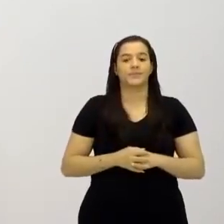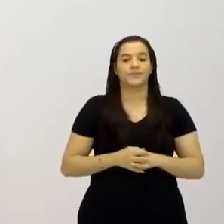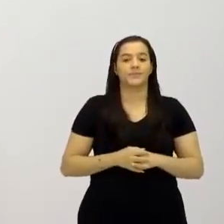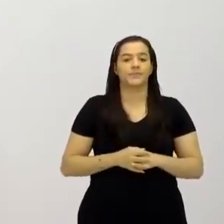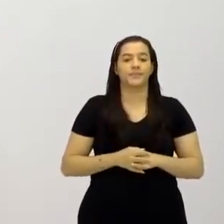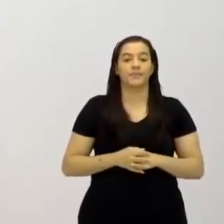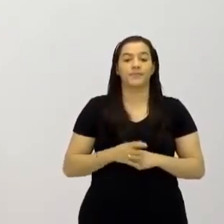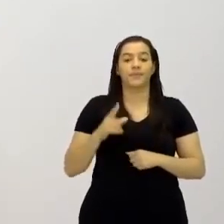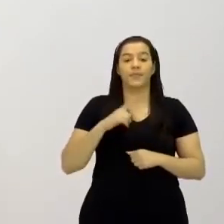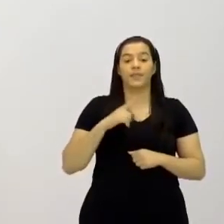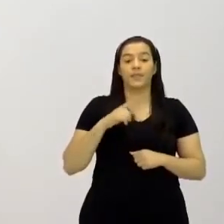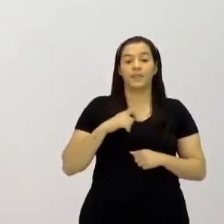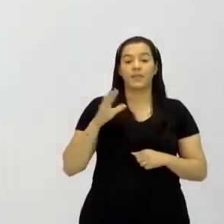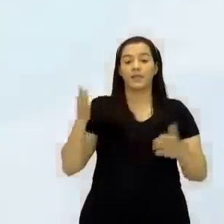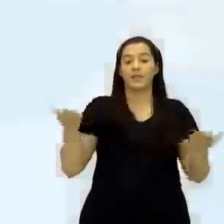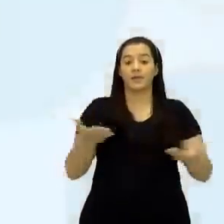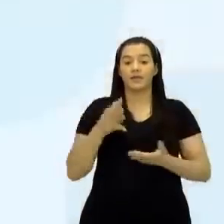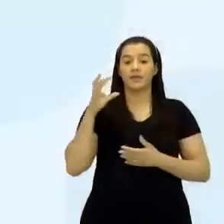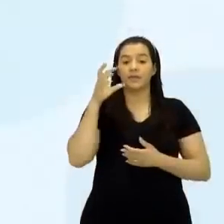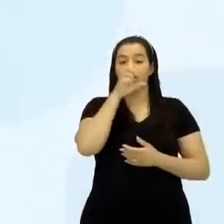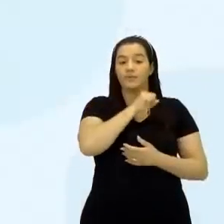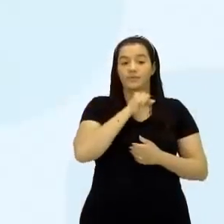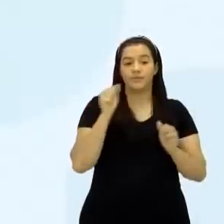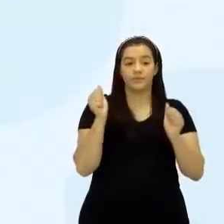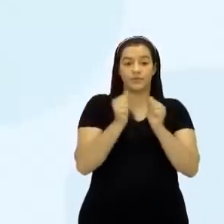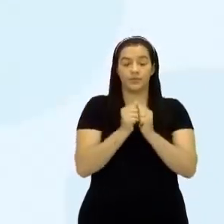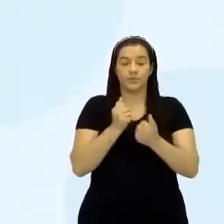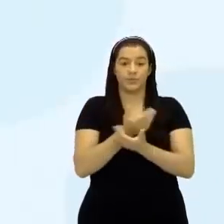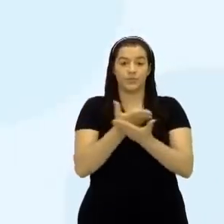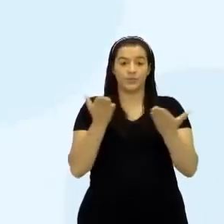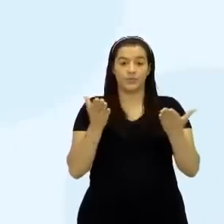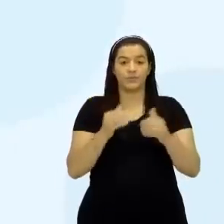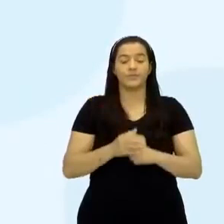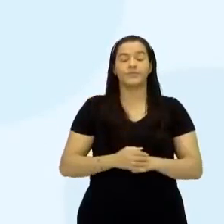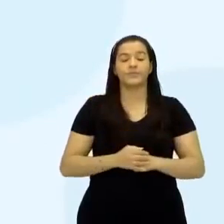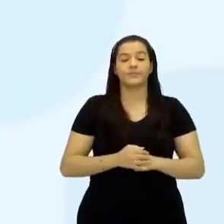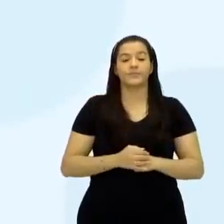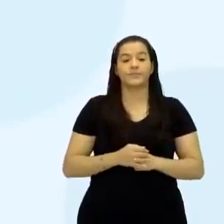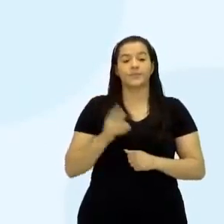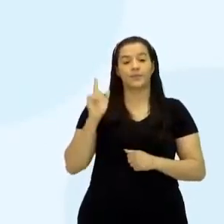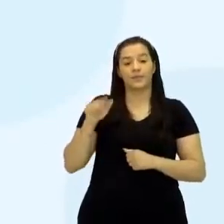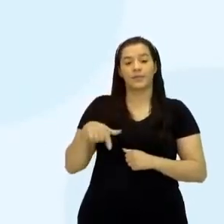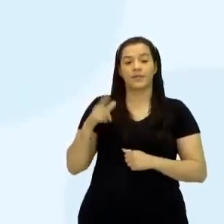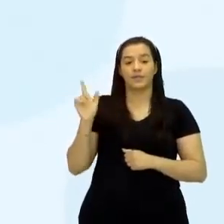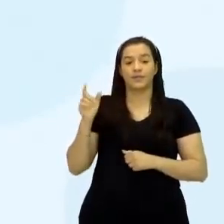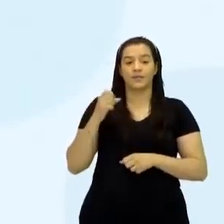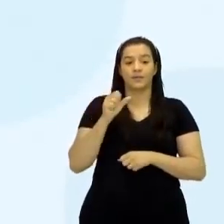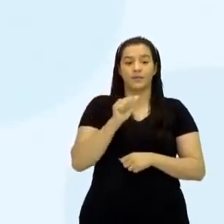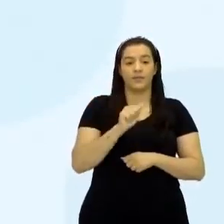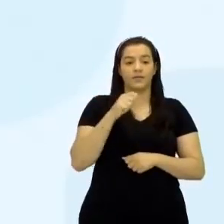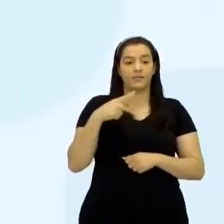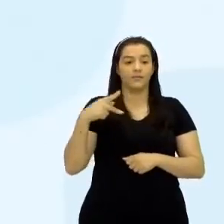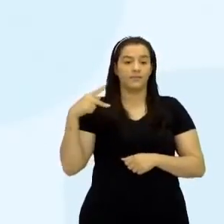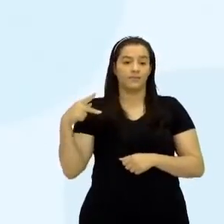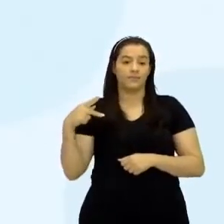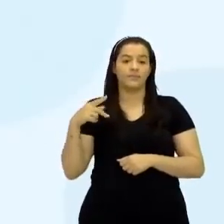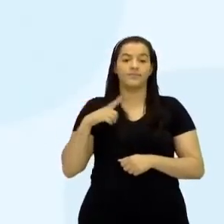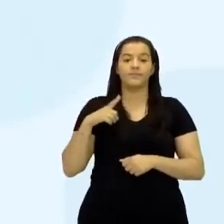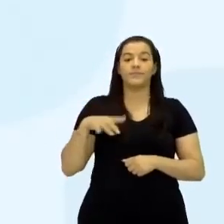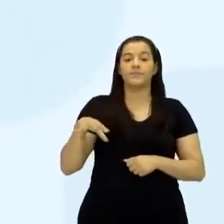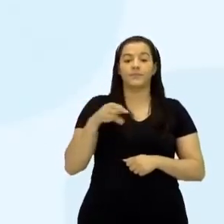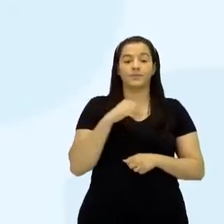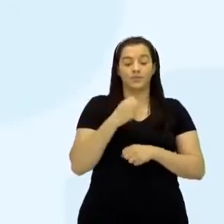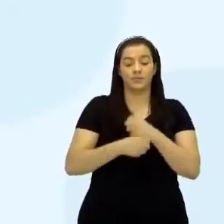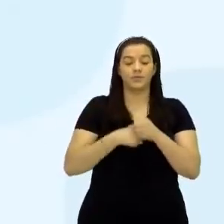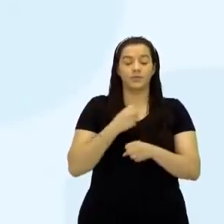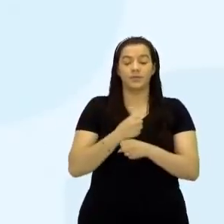uma situaçãozinha, problema, muito rápida, eu vou fazer junto com vocês, tá bom? Da AP de 2014, tá lá no nosso Aprender Sempre,